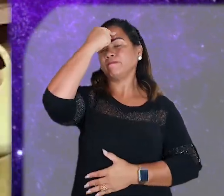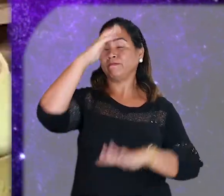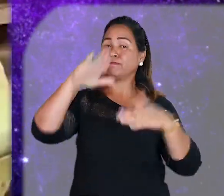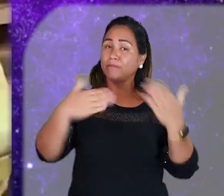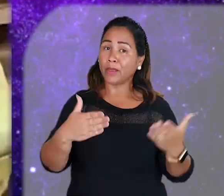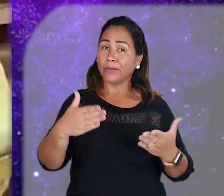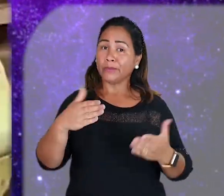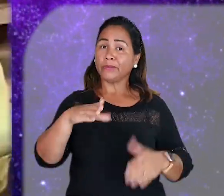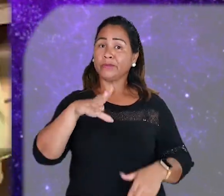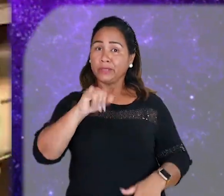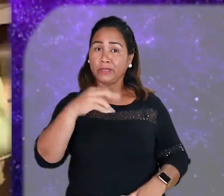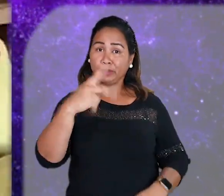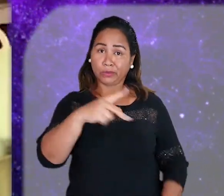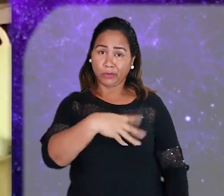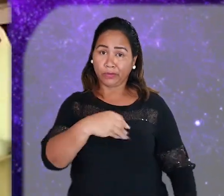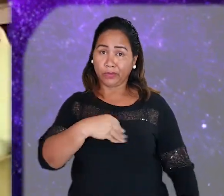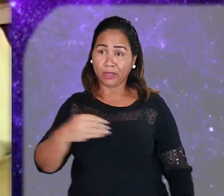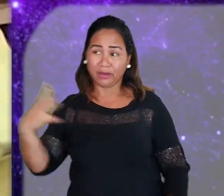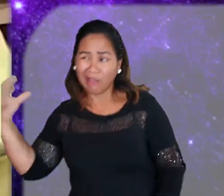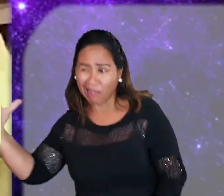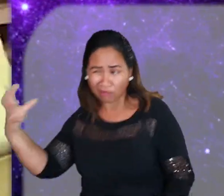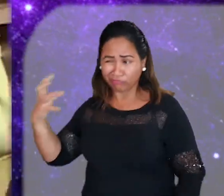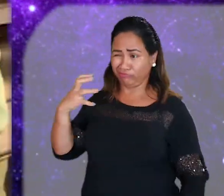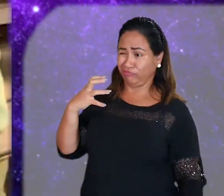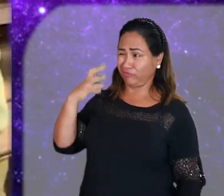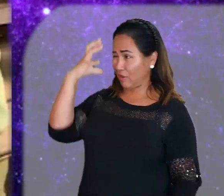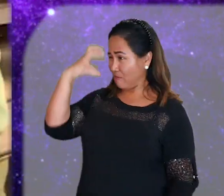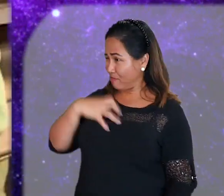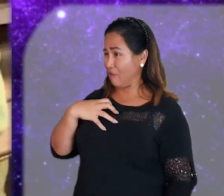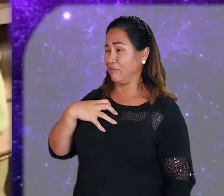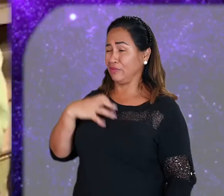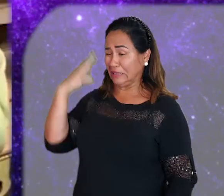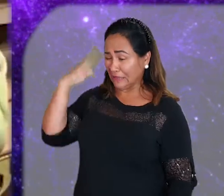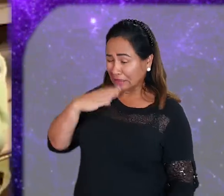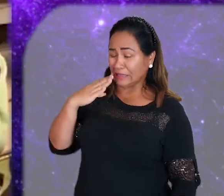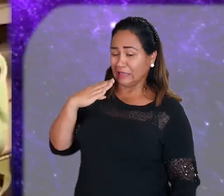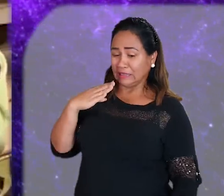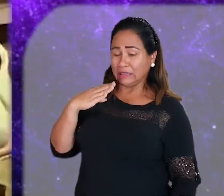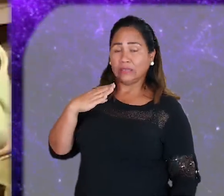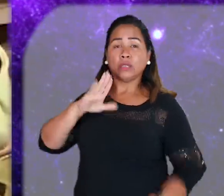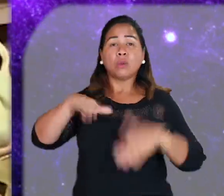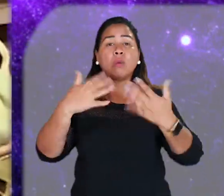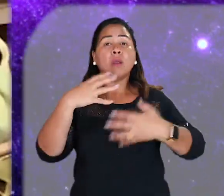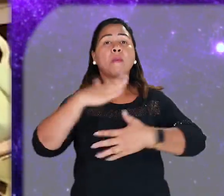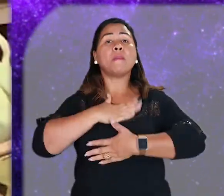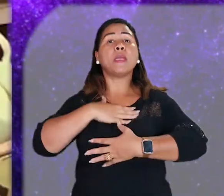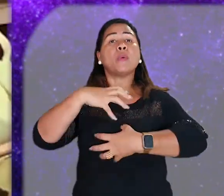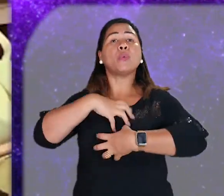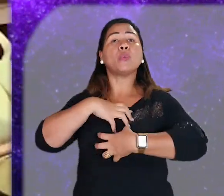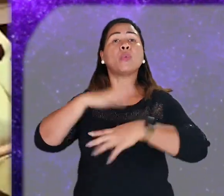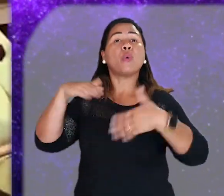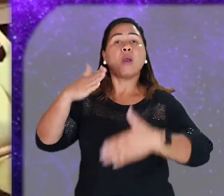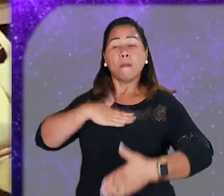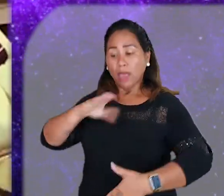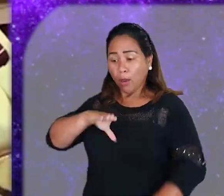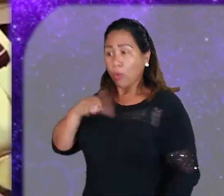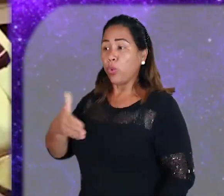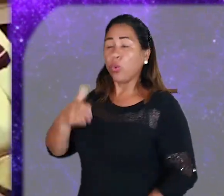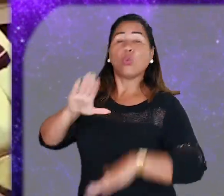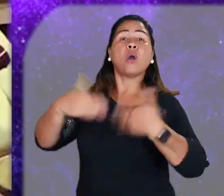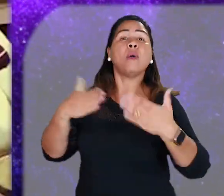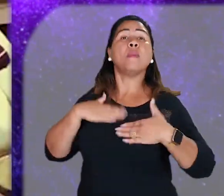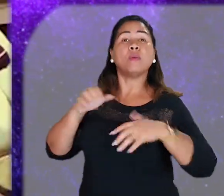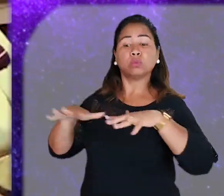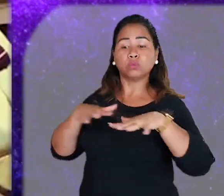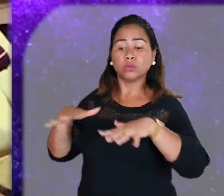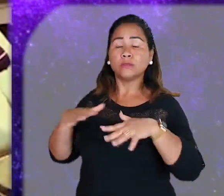Então significa que ela emitiu um mal humor para mim como que eu mandei de volta Qual foi